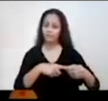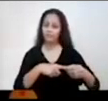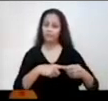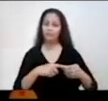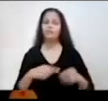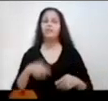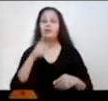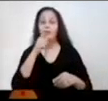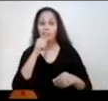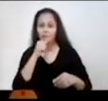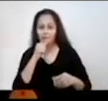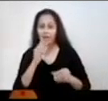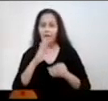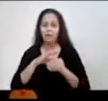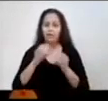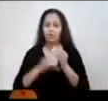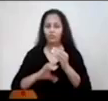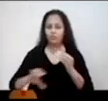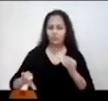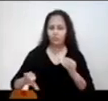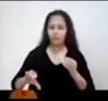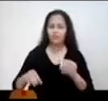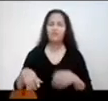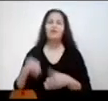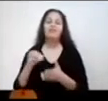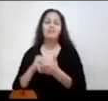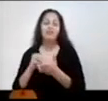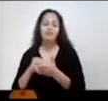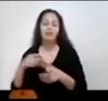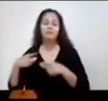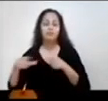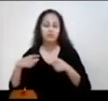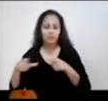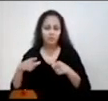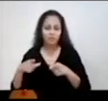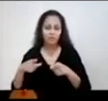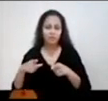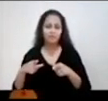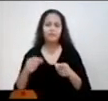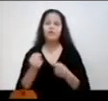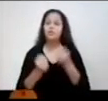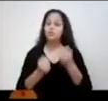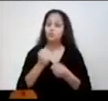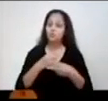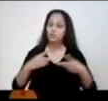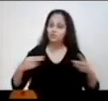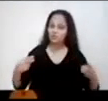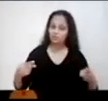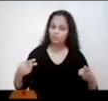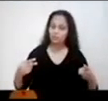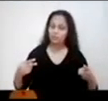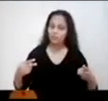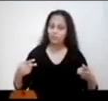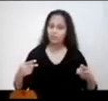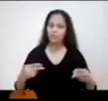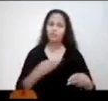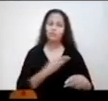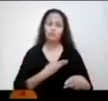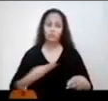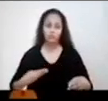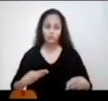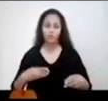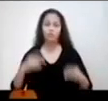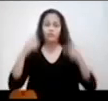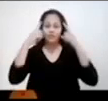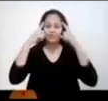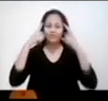do saneamento básico, do desemprego, do transporte urbano e do transporte público e também da